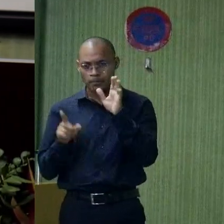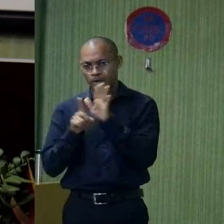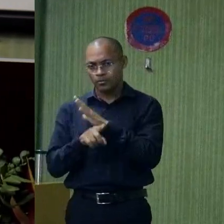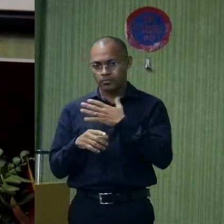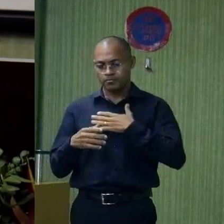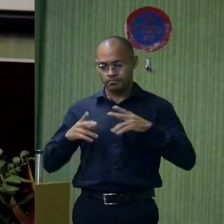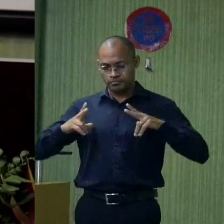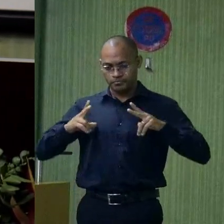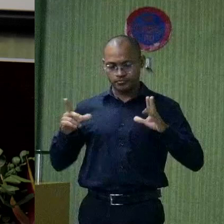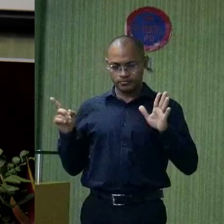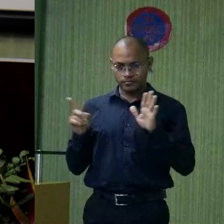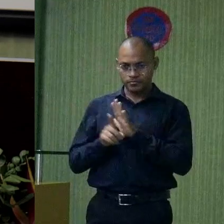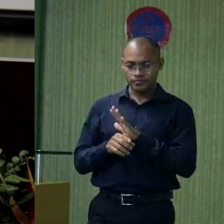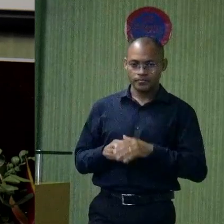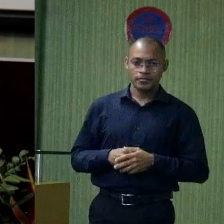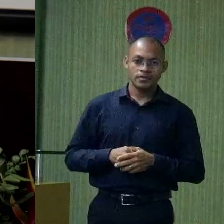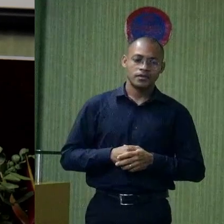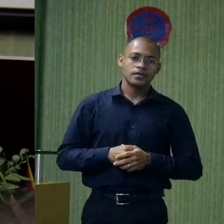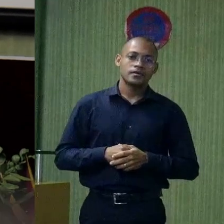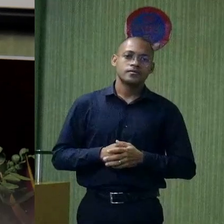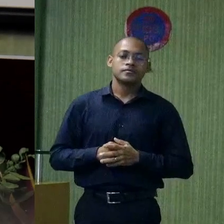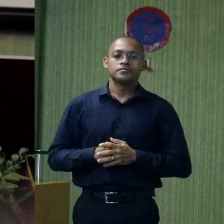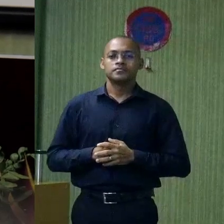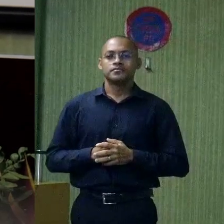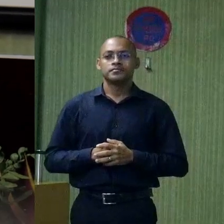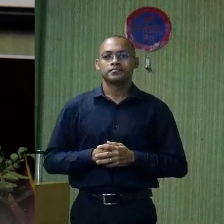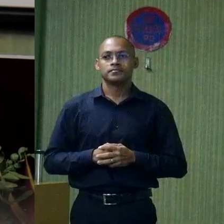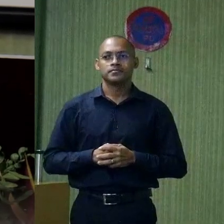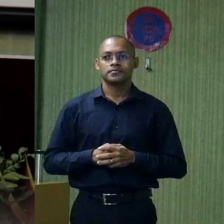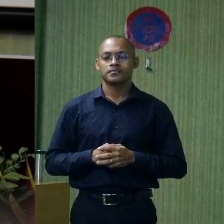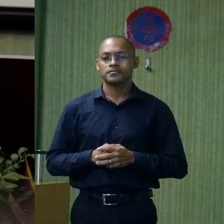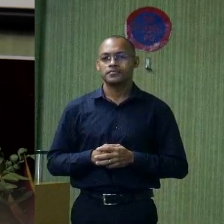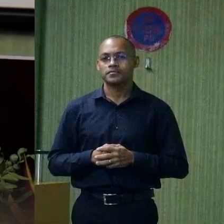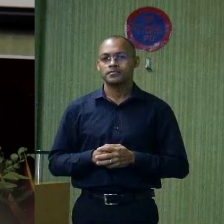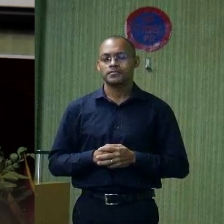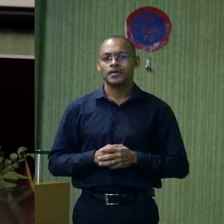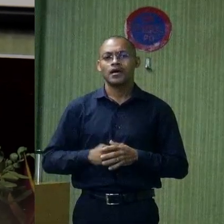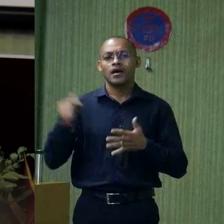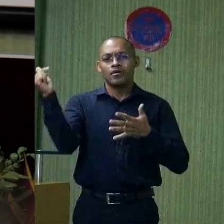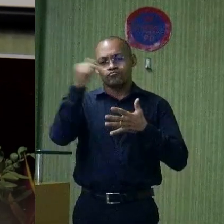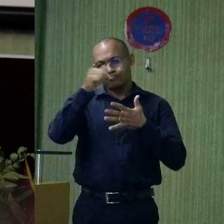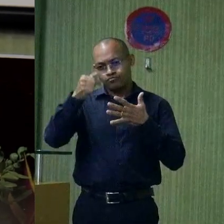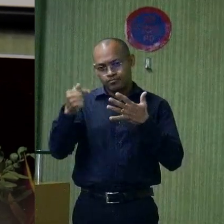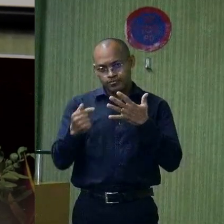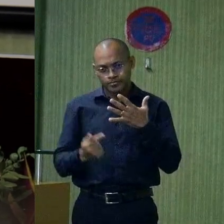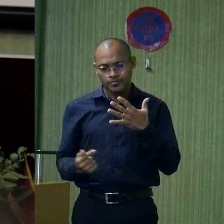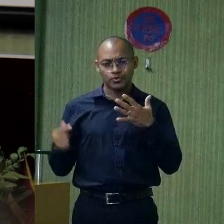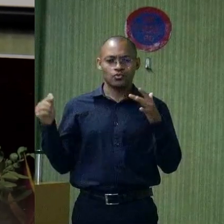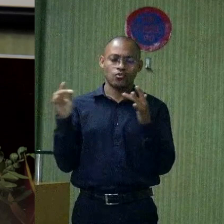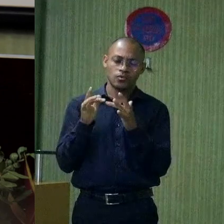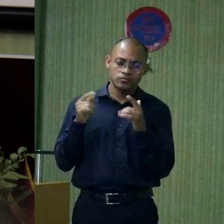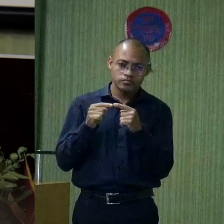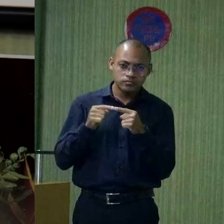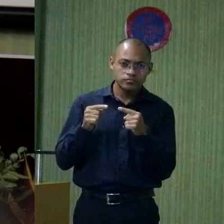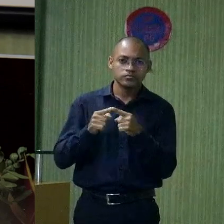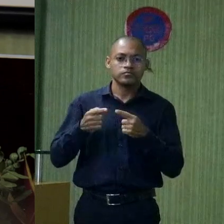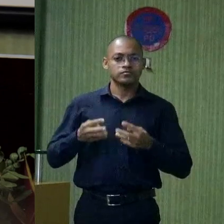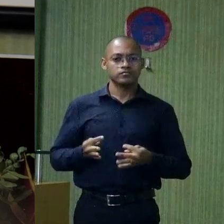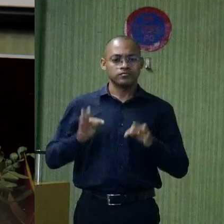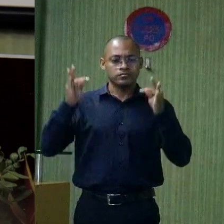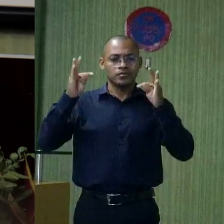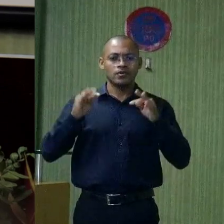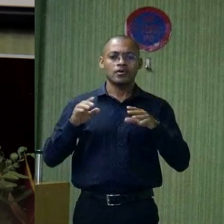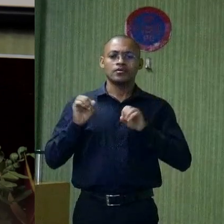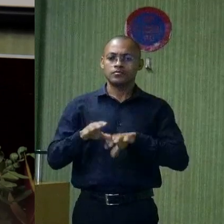eh diante do do dessa dessa questão de um dos pontos né das metas de conectividade educação para tecnologia o